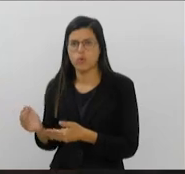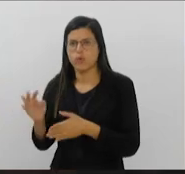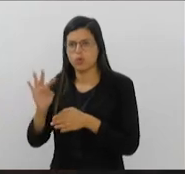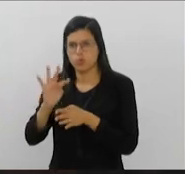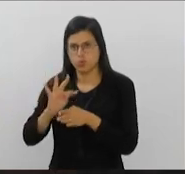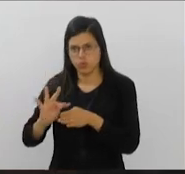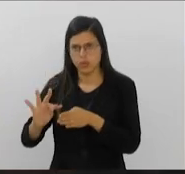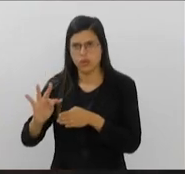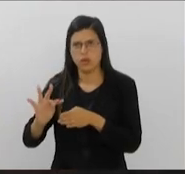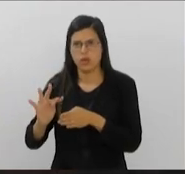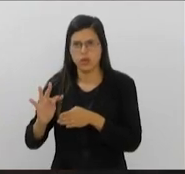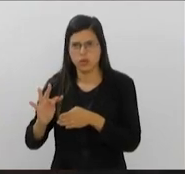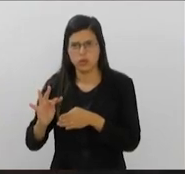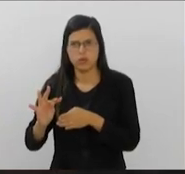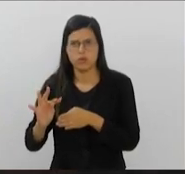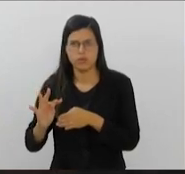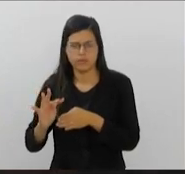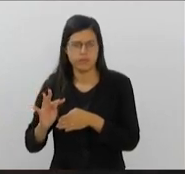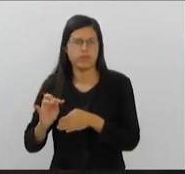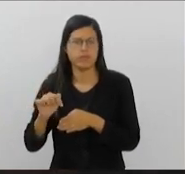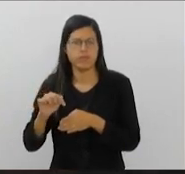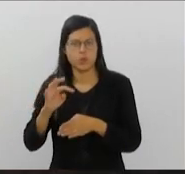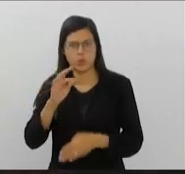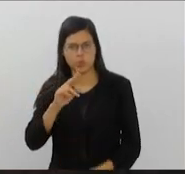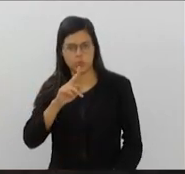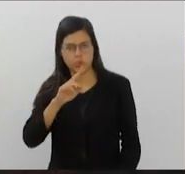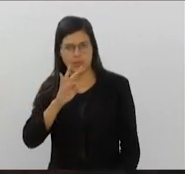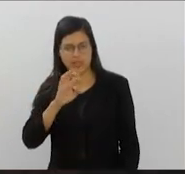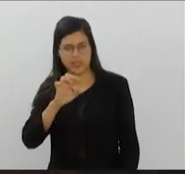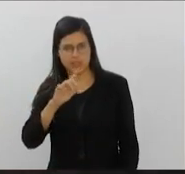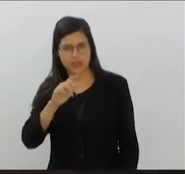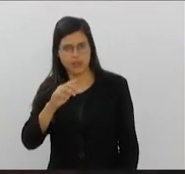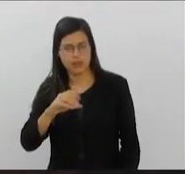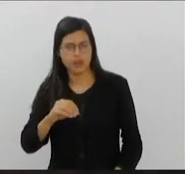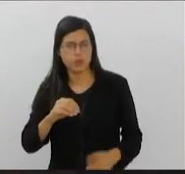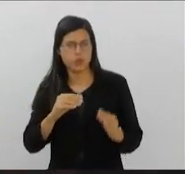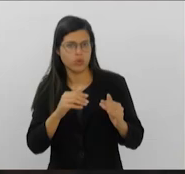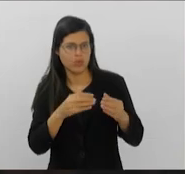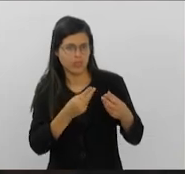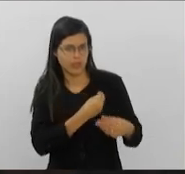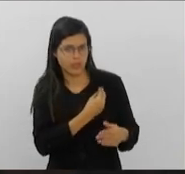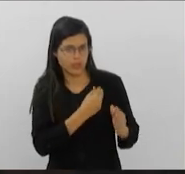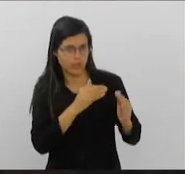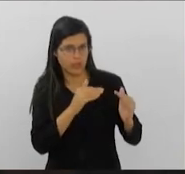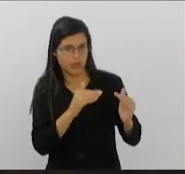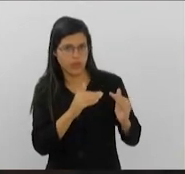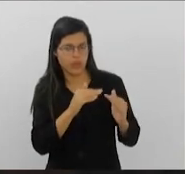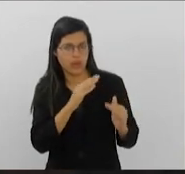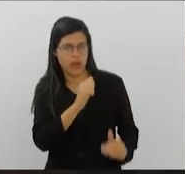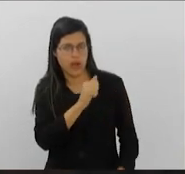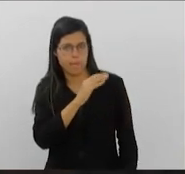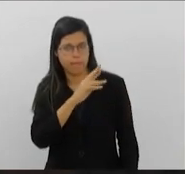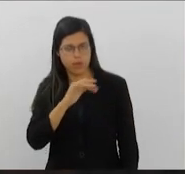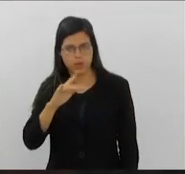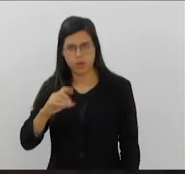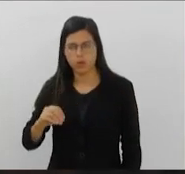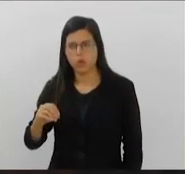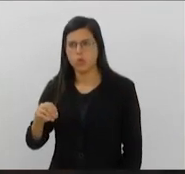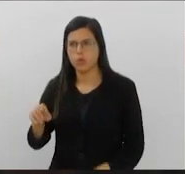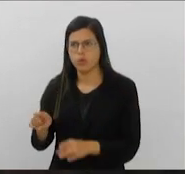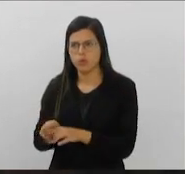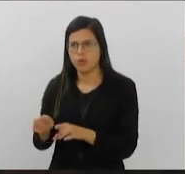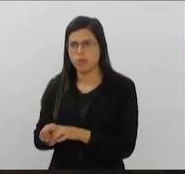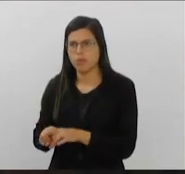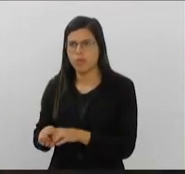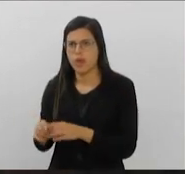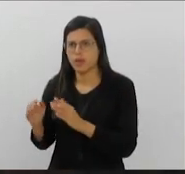vivem em abrigos e orfanatos, reservando 10% de vagas nos cursos